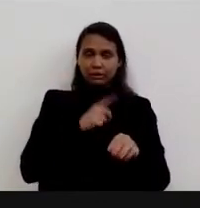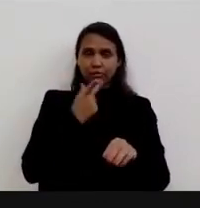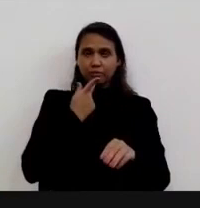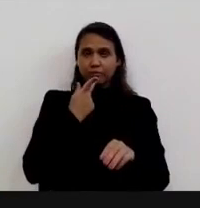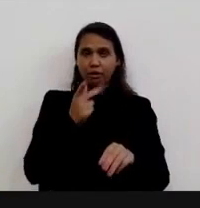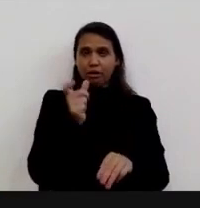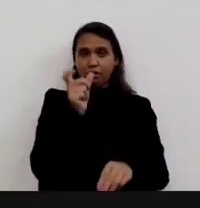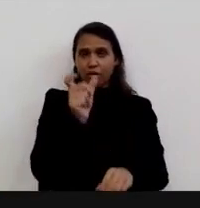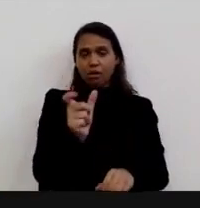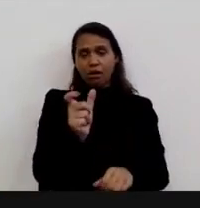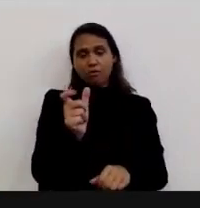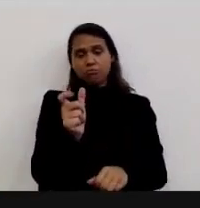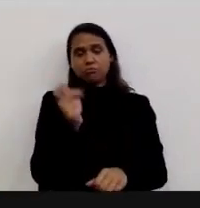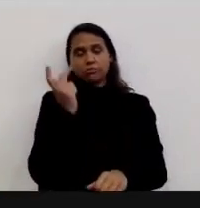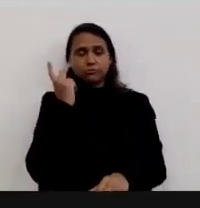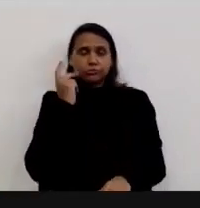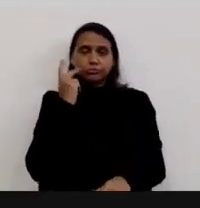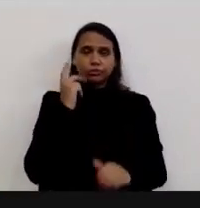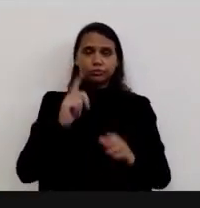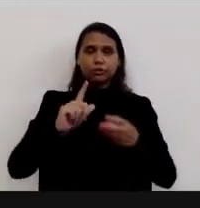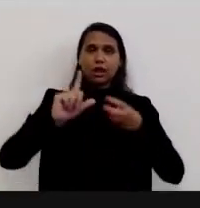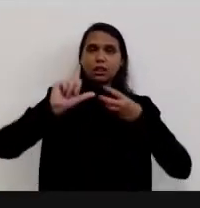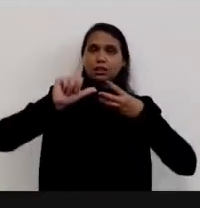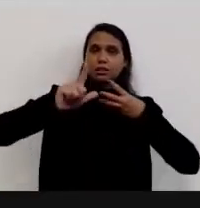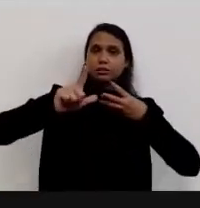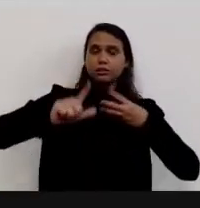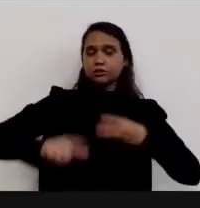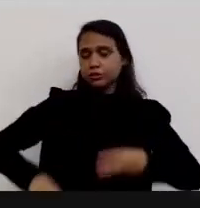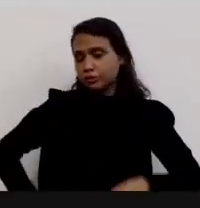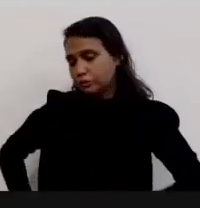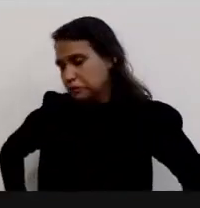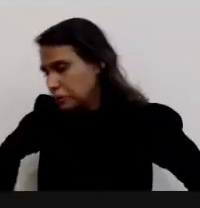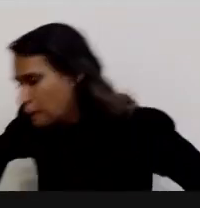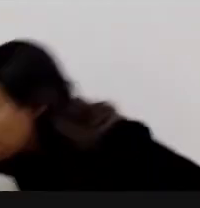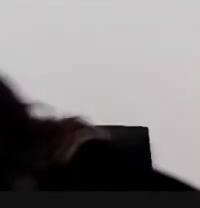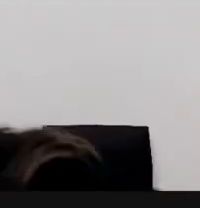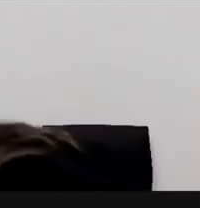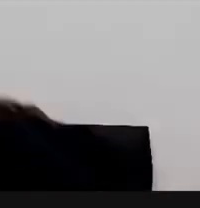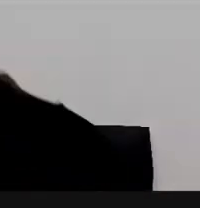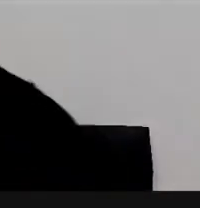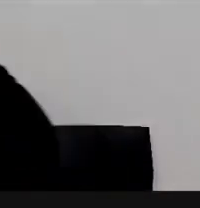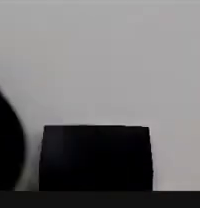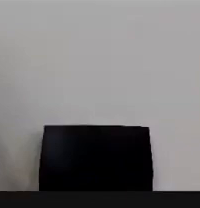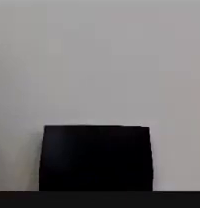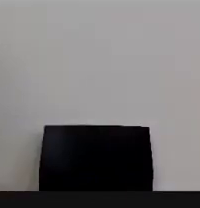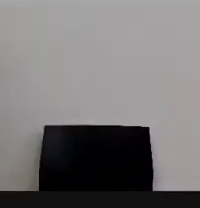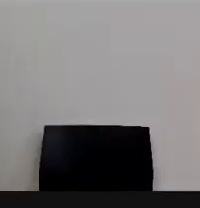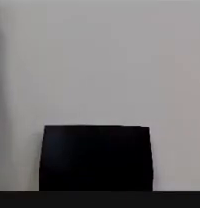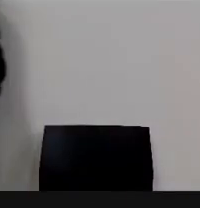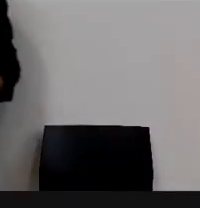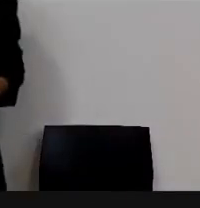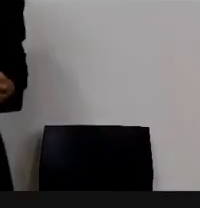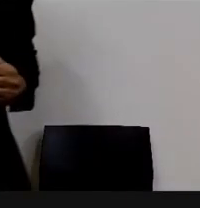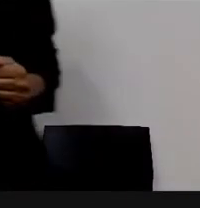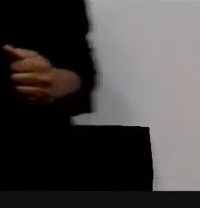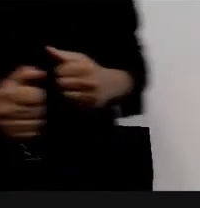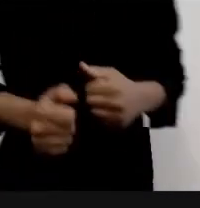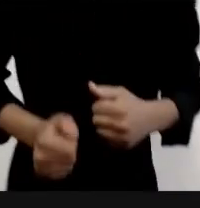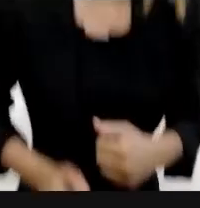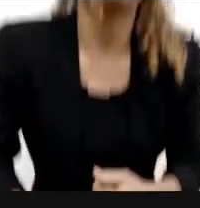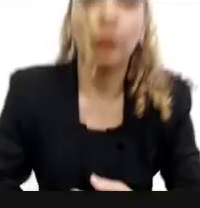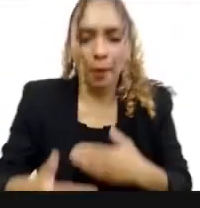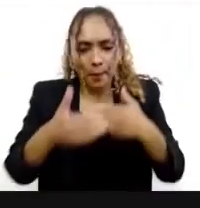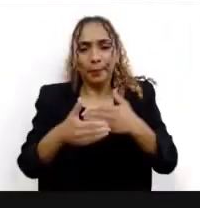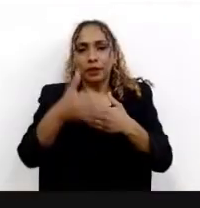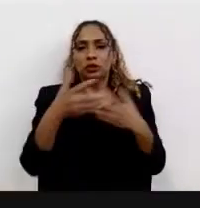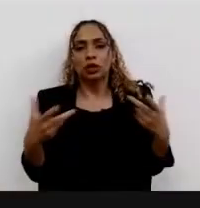usar o jargão legislativo, que é algo que as ferramentas não estão preparadas para lidar. A partir disso, começamos a tentar